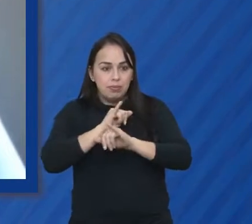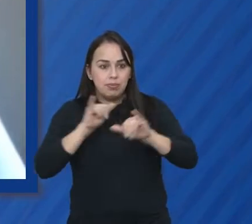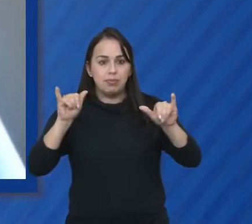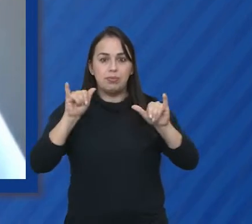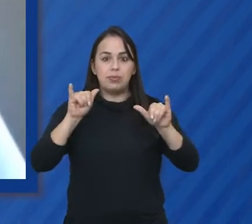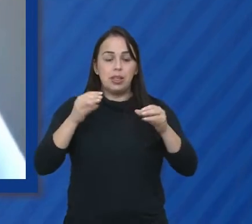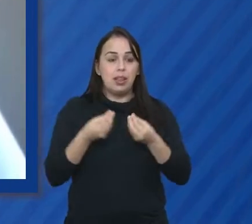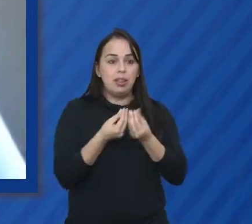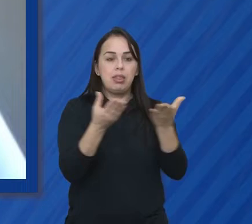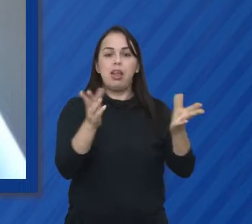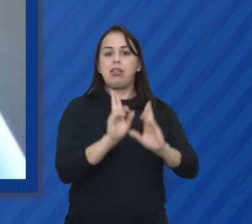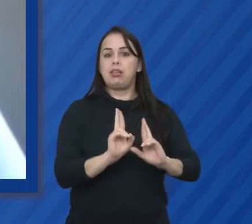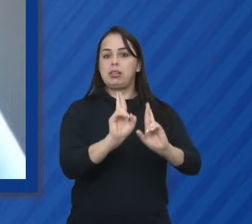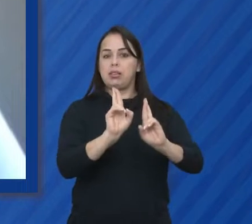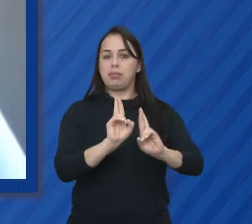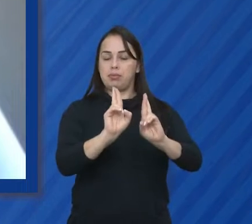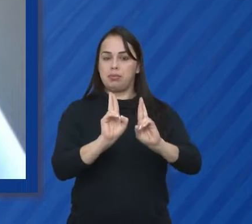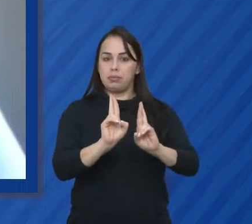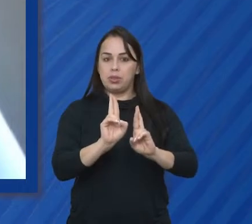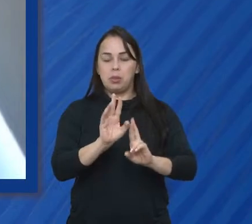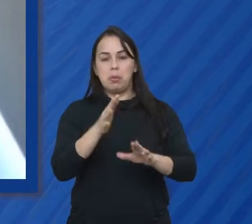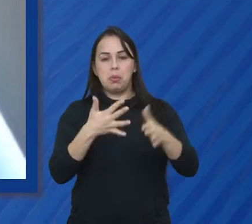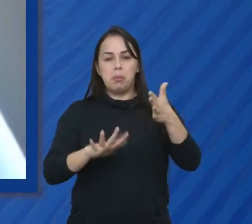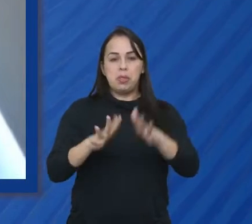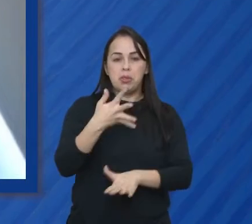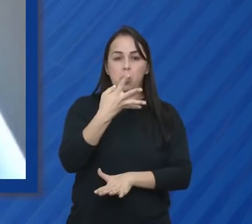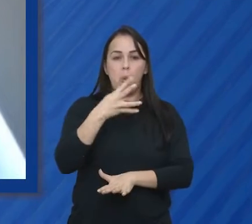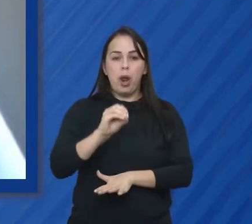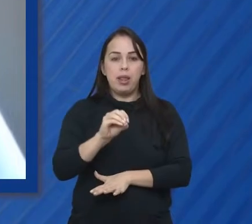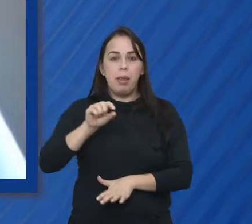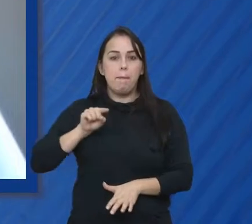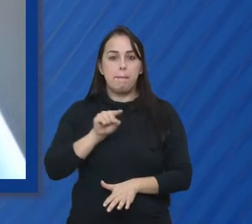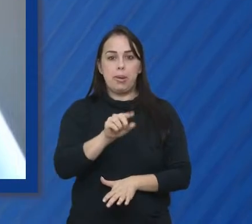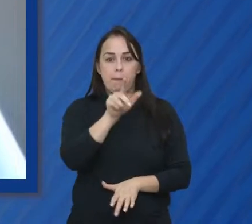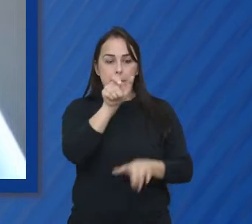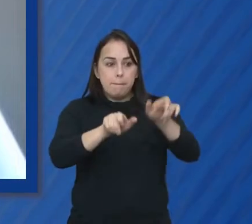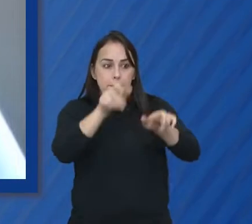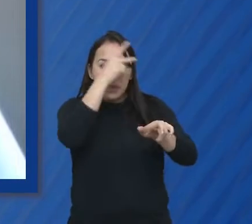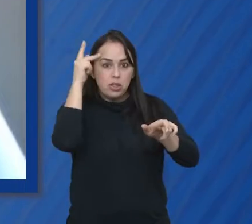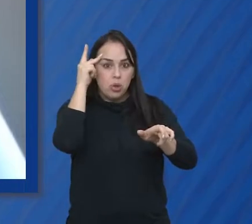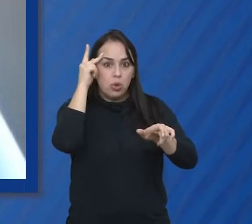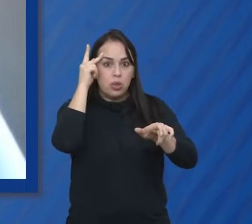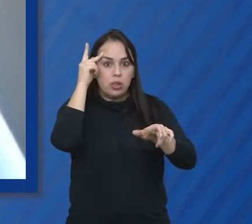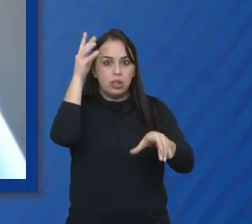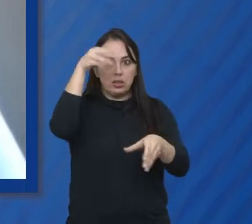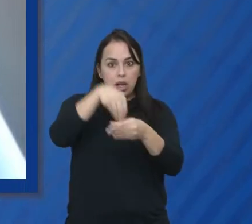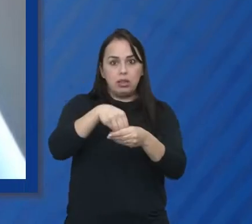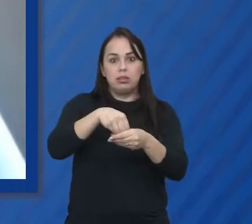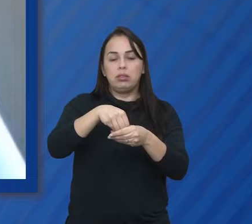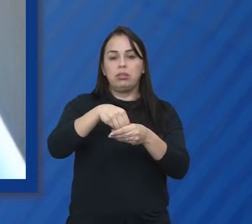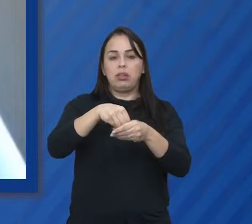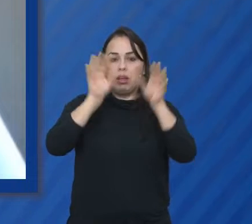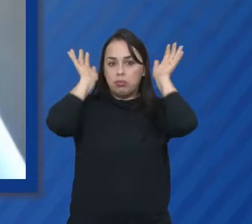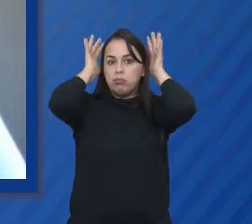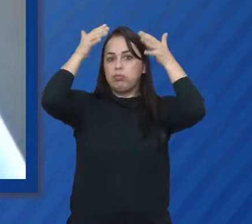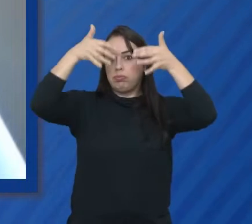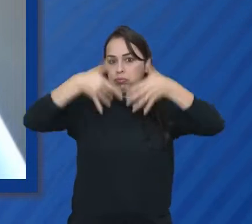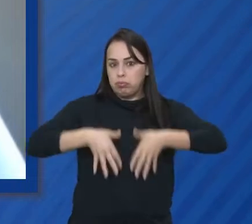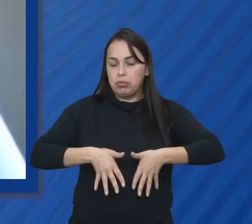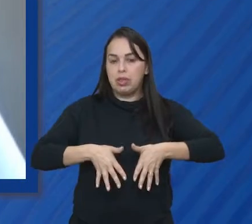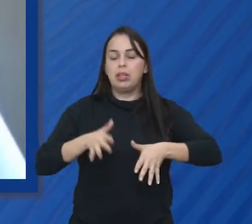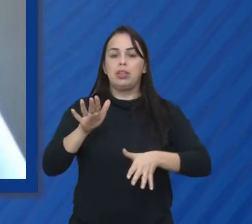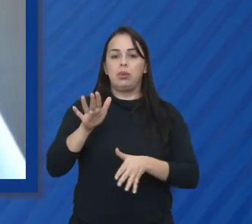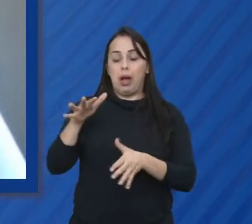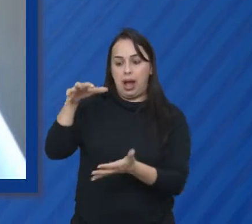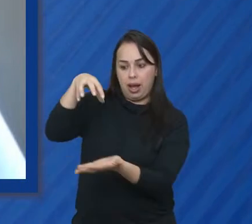levando esperança aí às pessoas, nos 40 mil brasileiros com esclerose múltipla. A gente, lá no nosso centro de